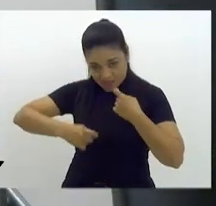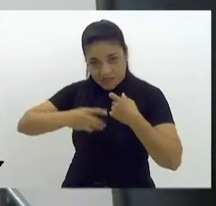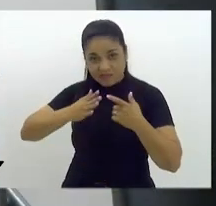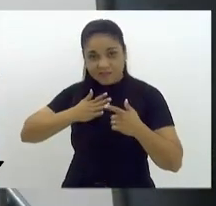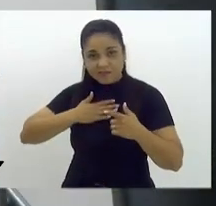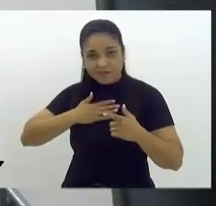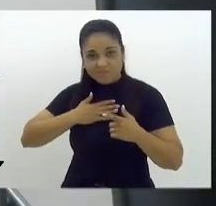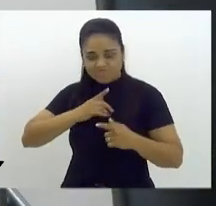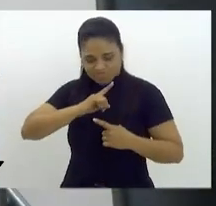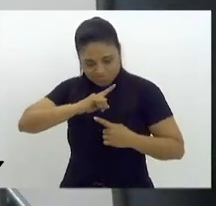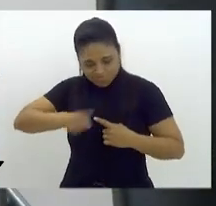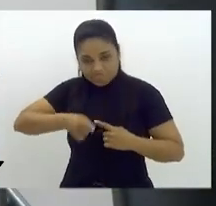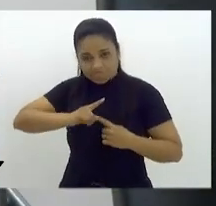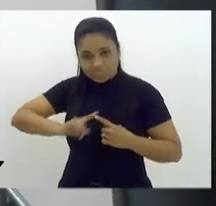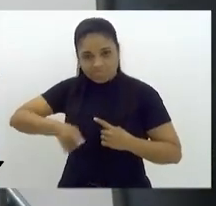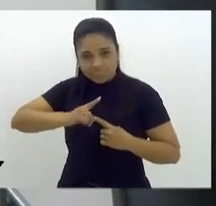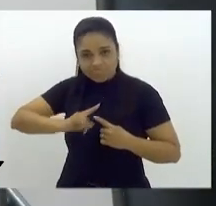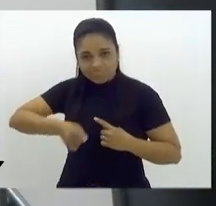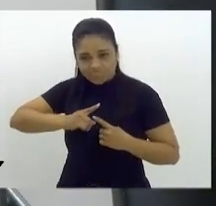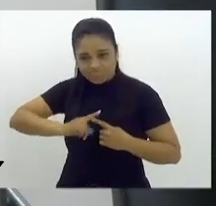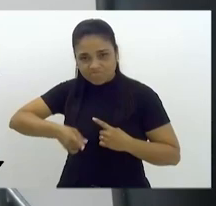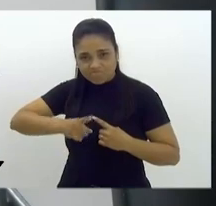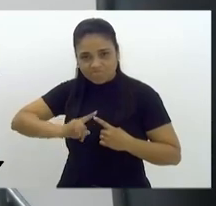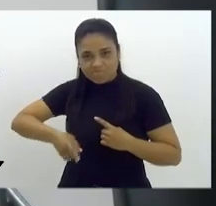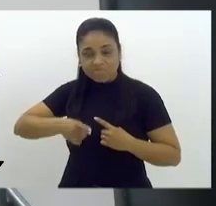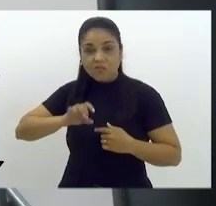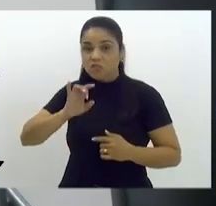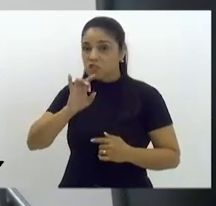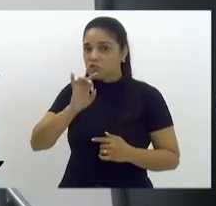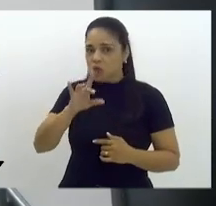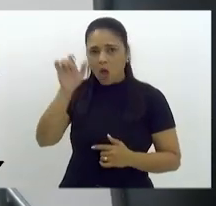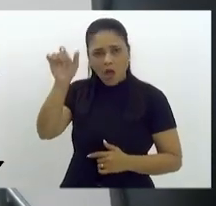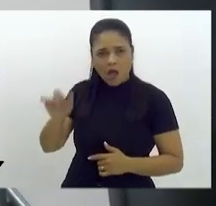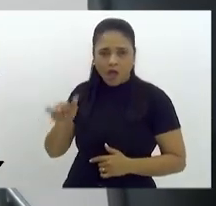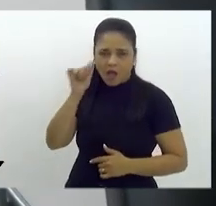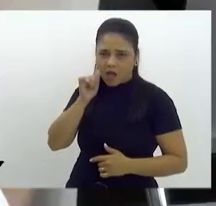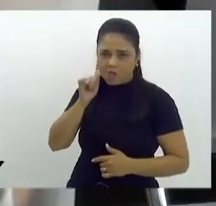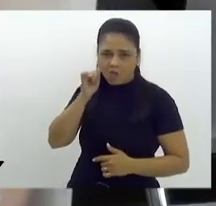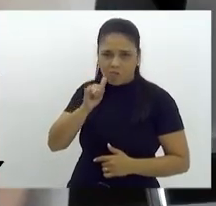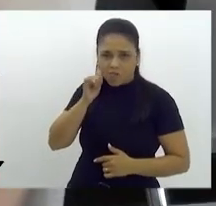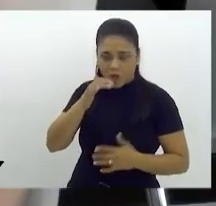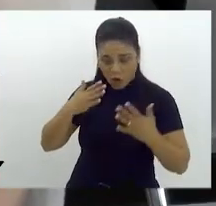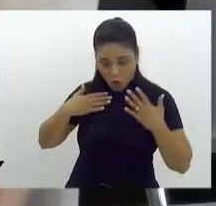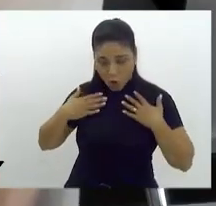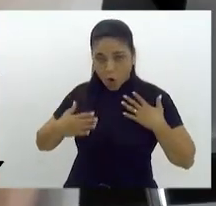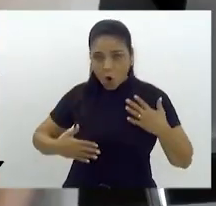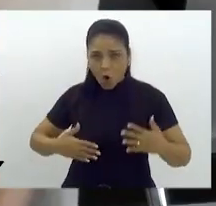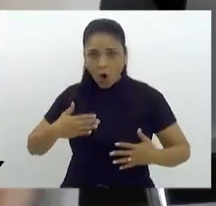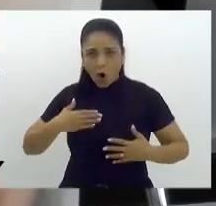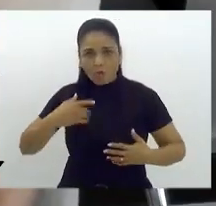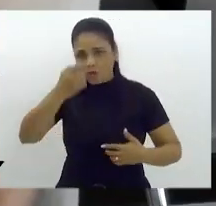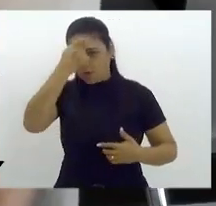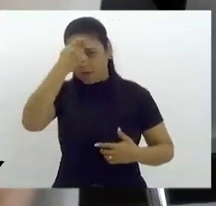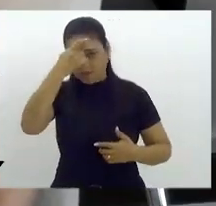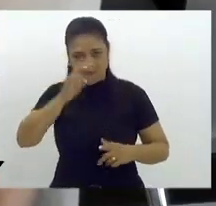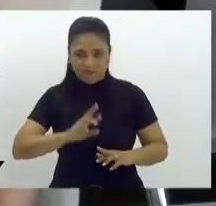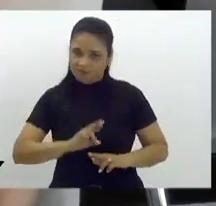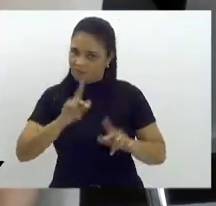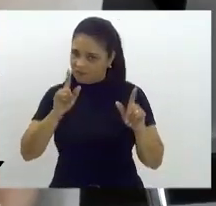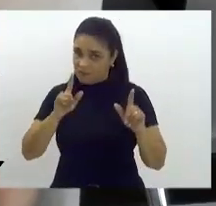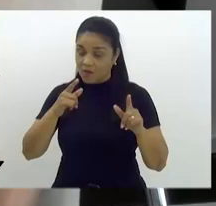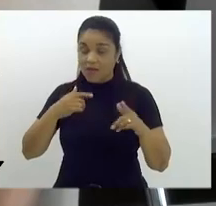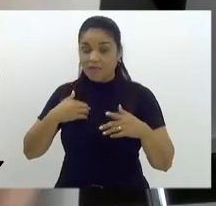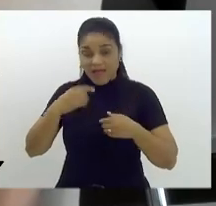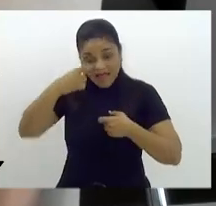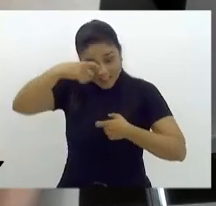ela é negada em qualquer de qualquer forma não é só mulher que se Que expõe por exemplo o corpo conscientemente ela ela fez isso